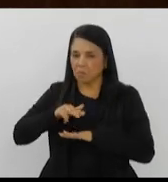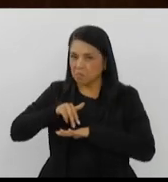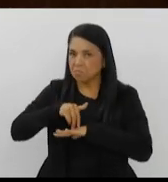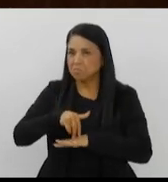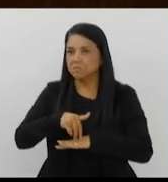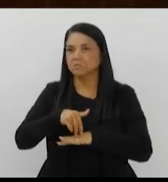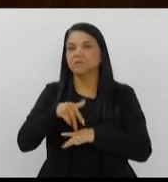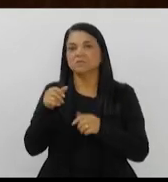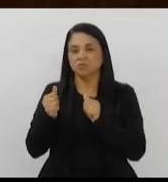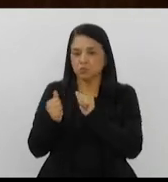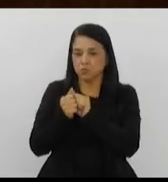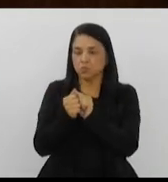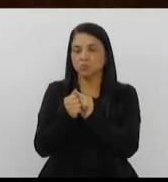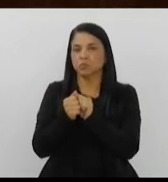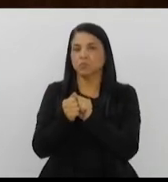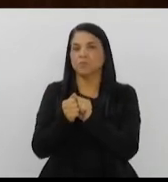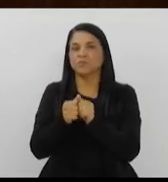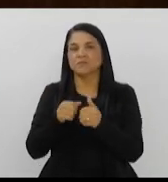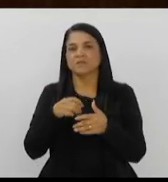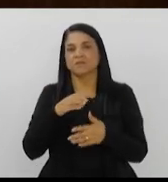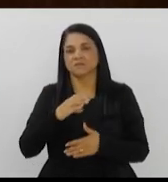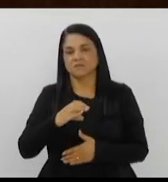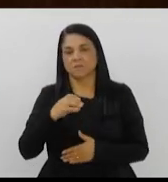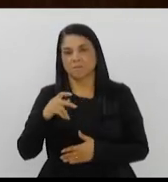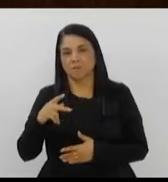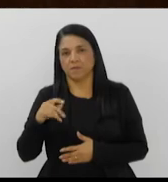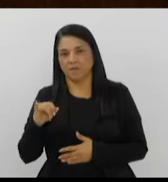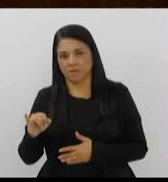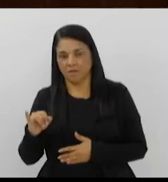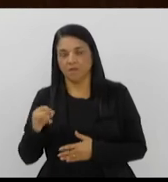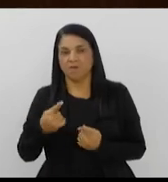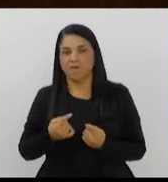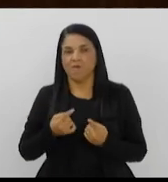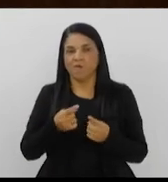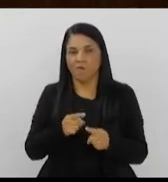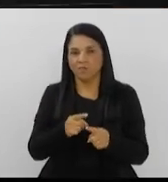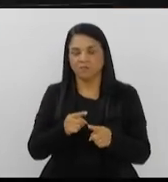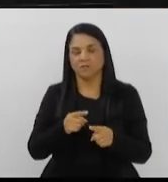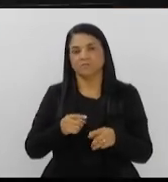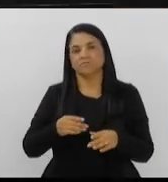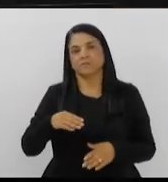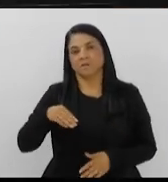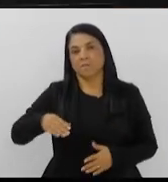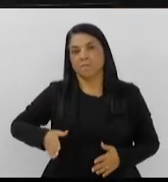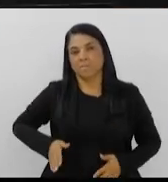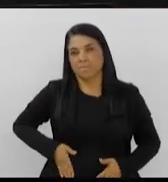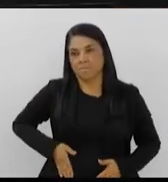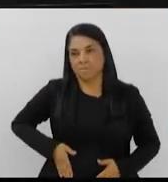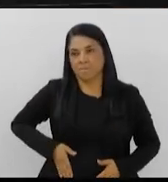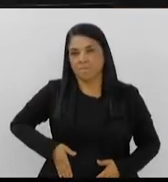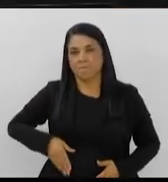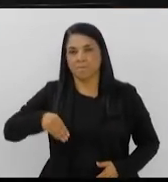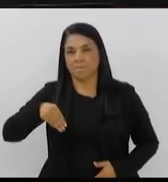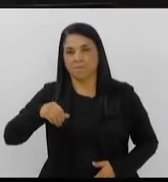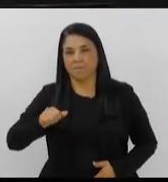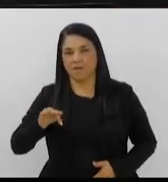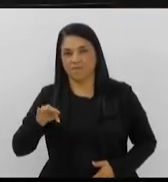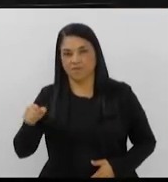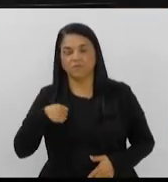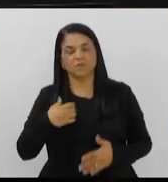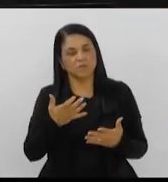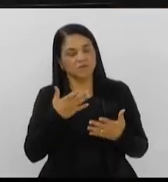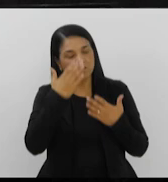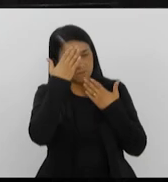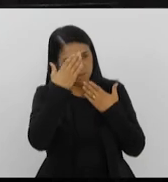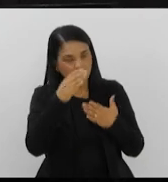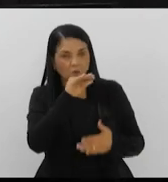estar ombreando conosco na CPI contra essas máfias no estado do Rio de Janeiro. Se Deus quiser, presidente, quero agradecer a oportunidade a